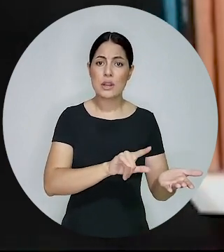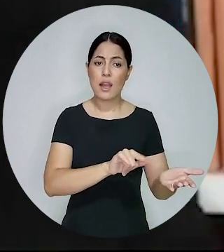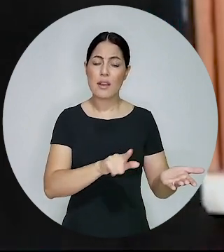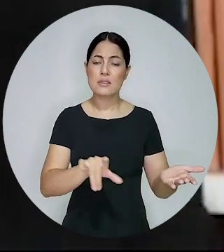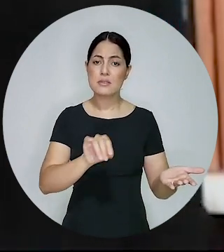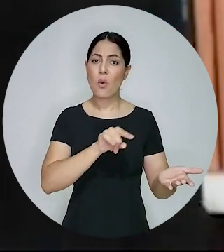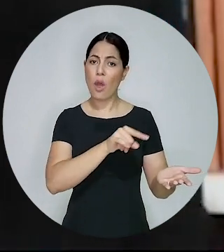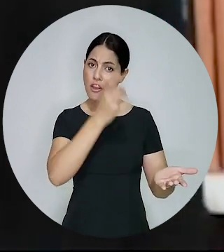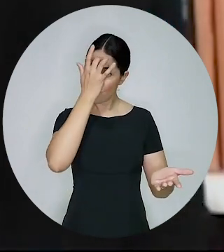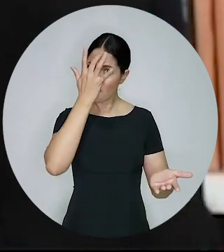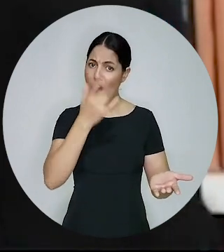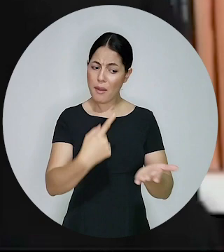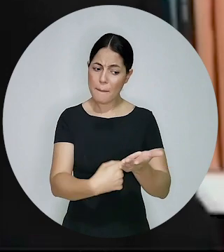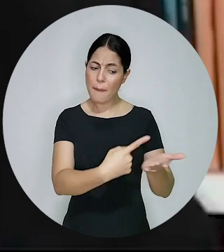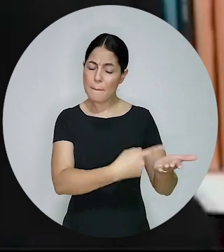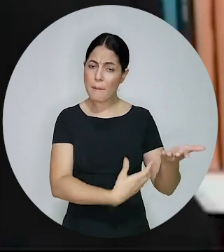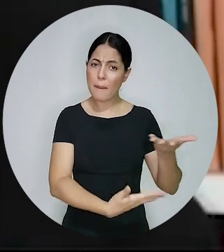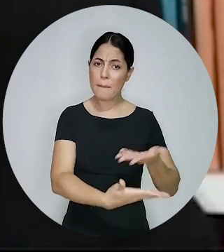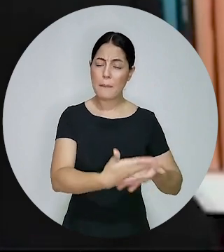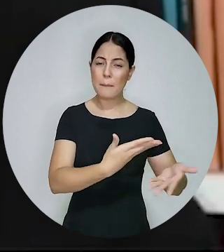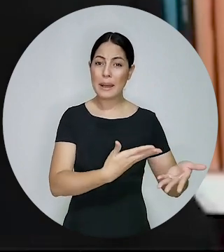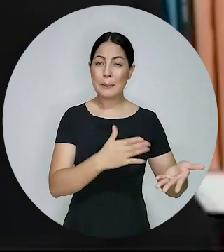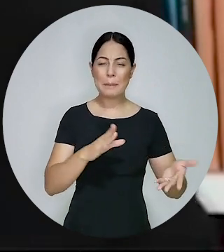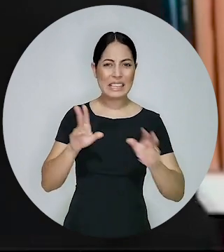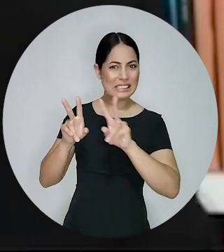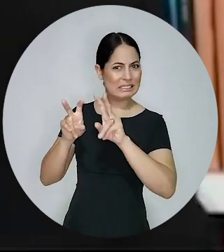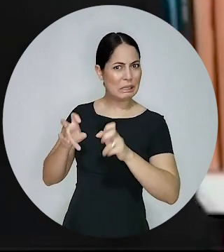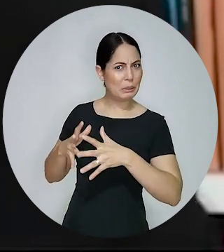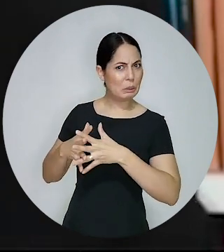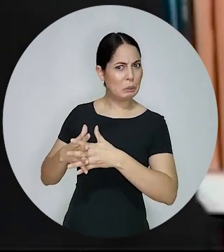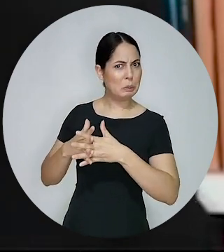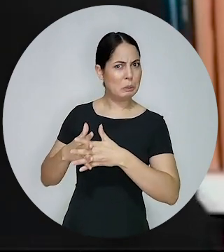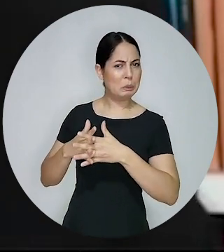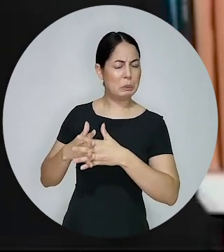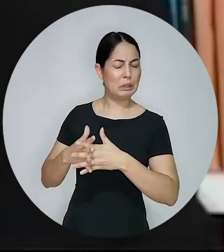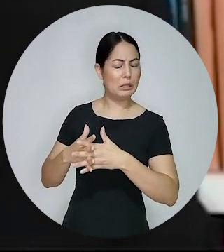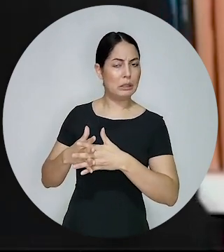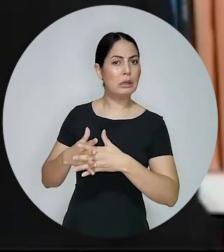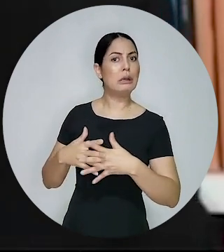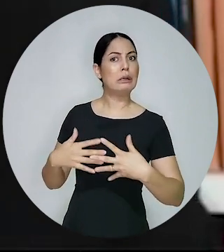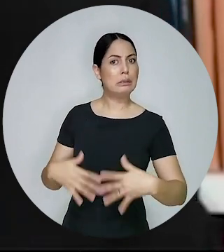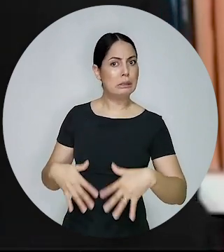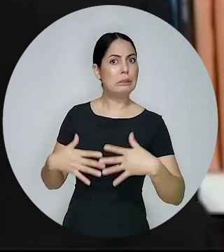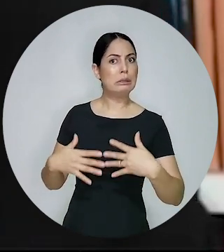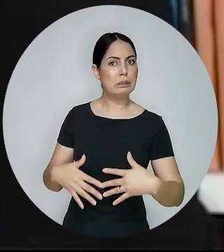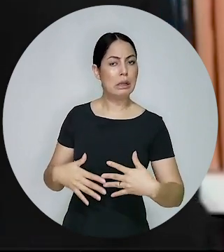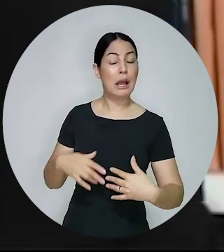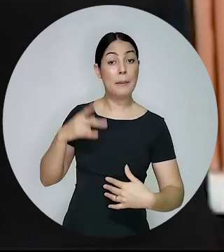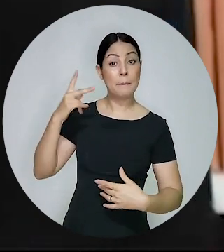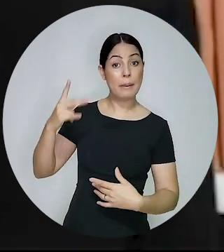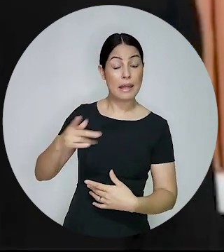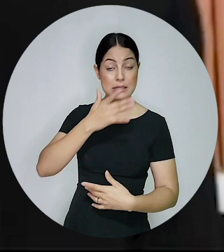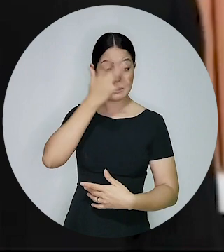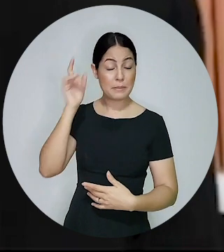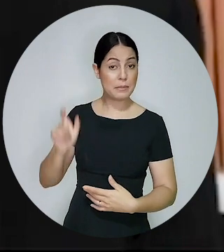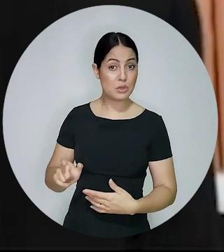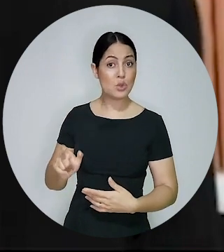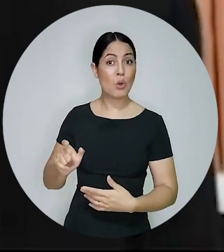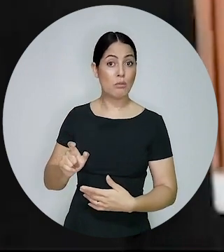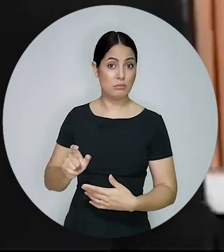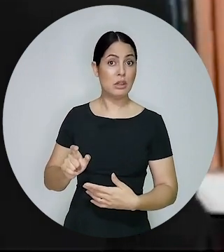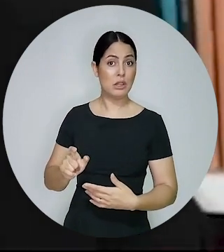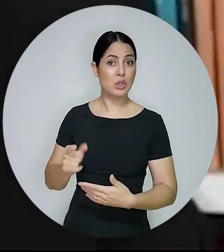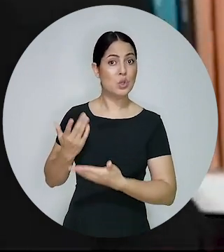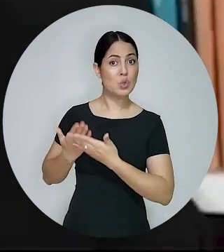conciliação, mais fácil. Mas quando a gente vai para câmaras privadas e você trata de assuntos que são mais complexos, é difícil